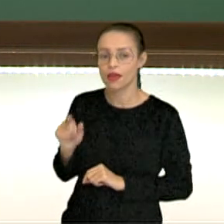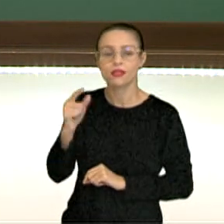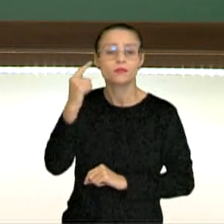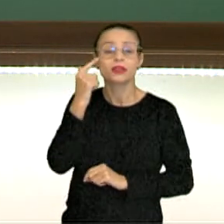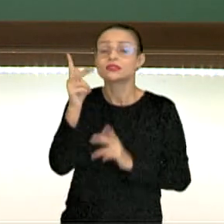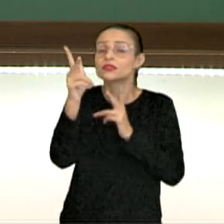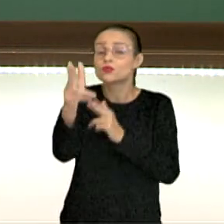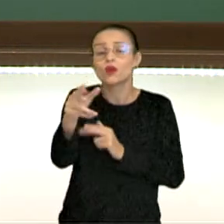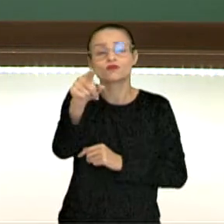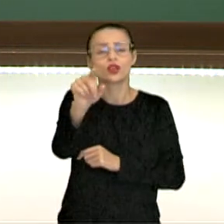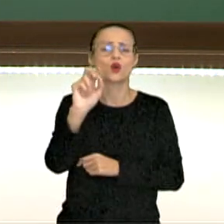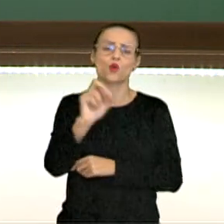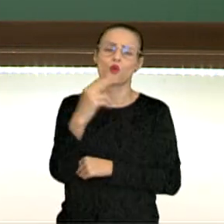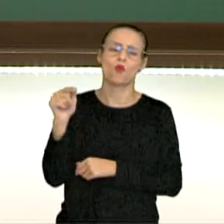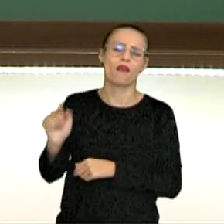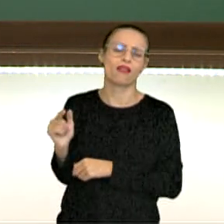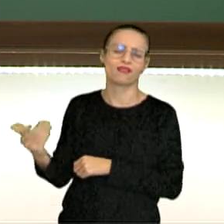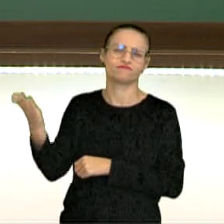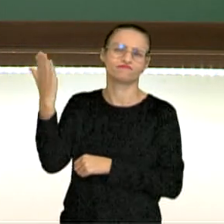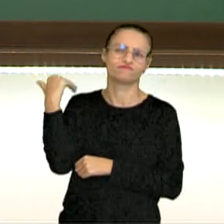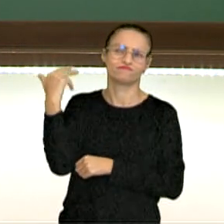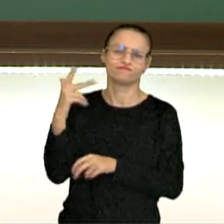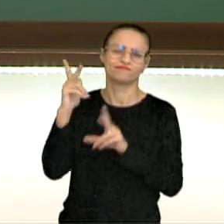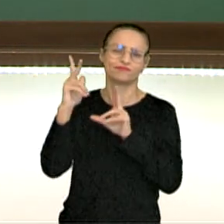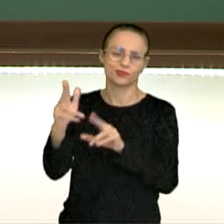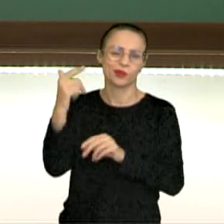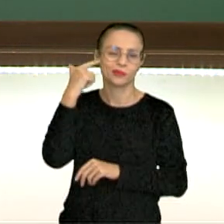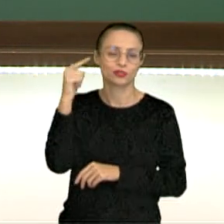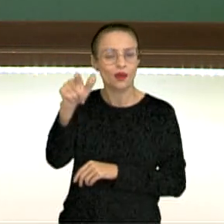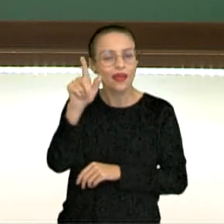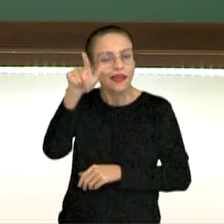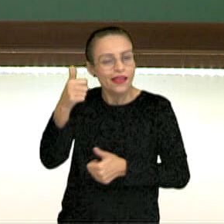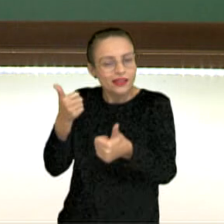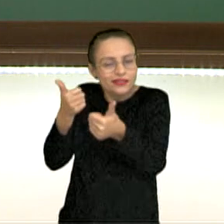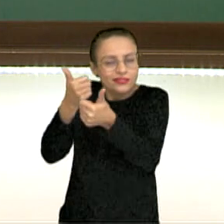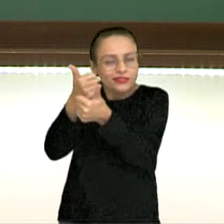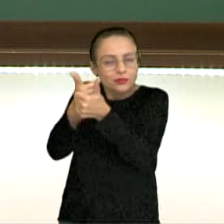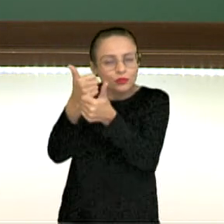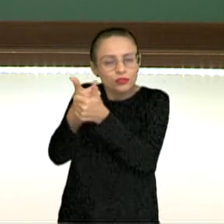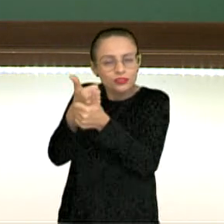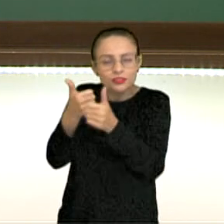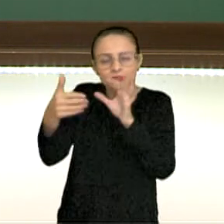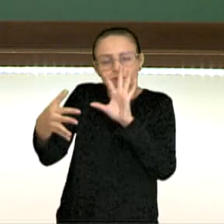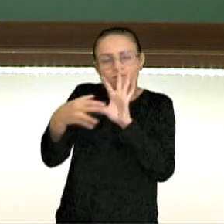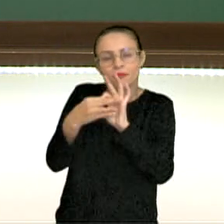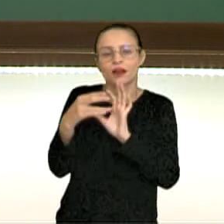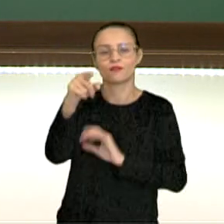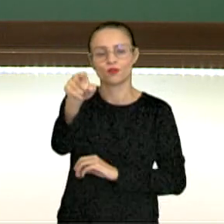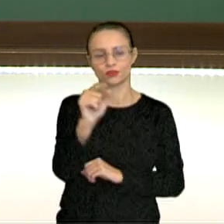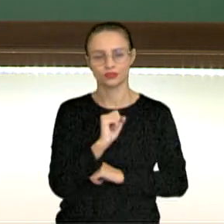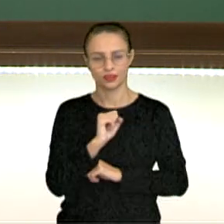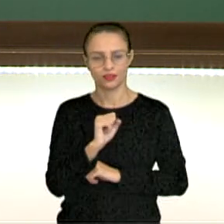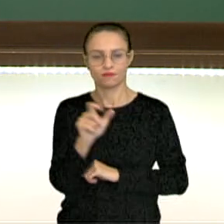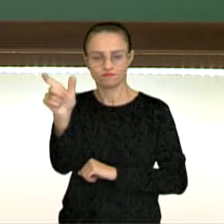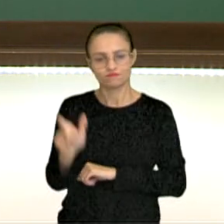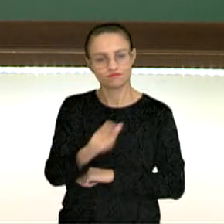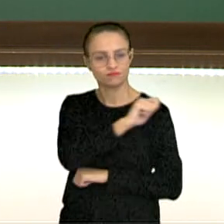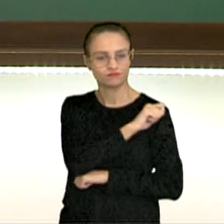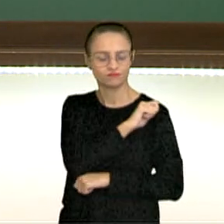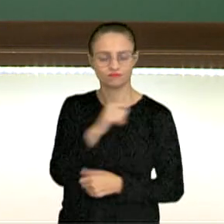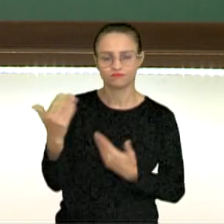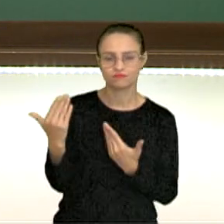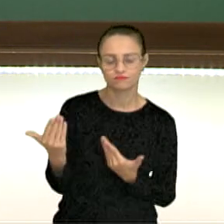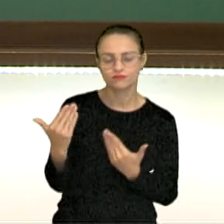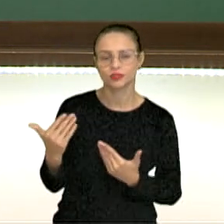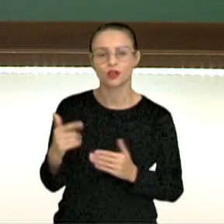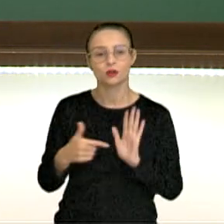ou ela já pensou como você. É se aproximar de você, leitor, de você, um jovem estudante. Mostrar que,